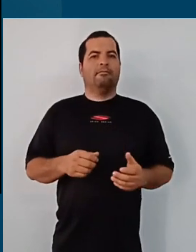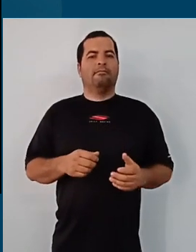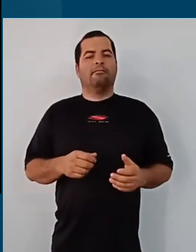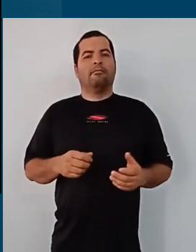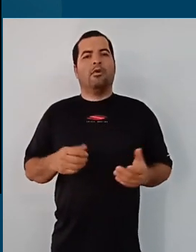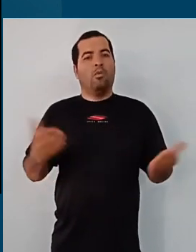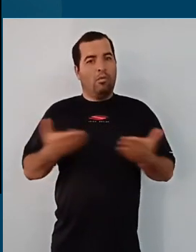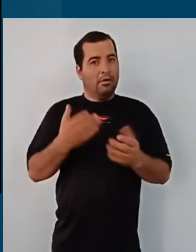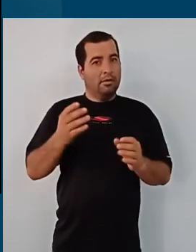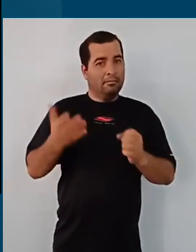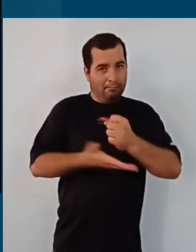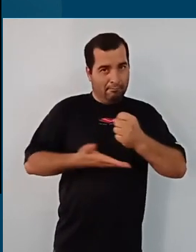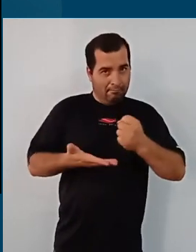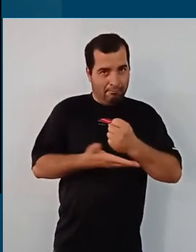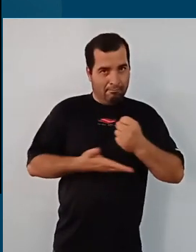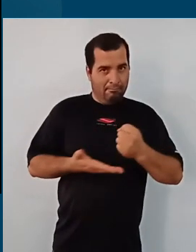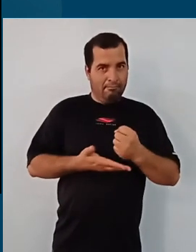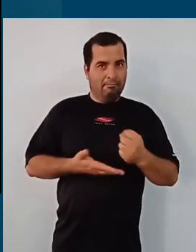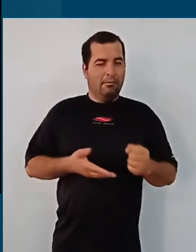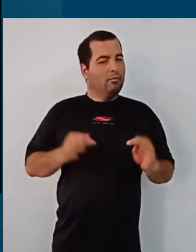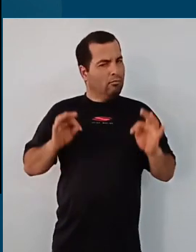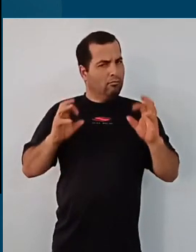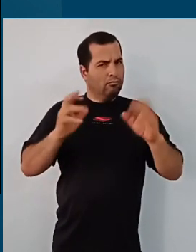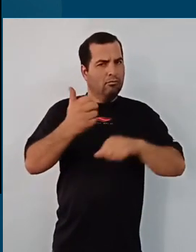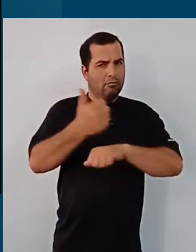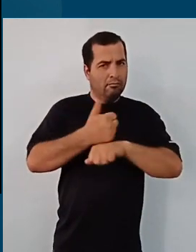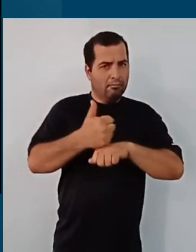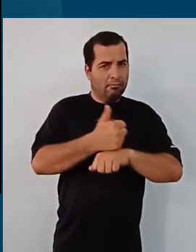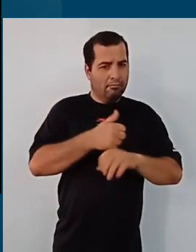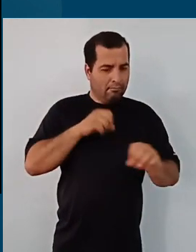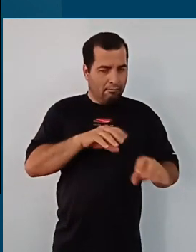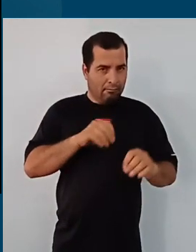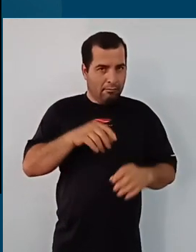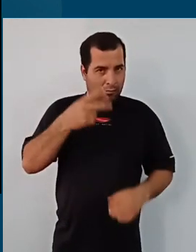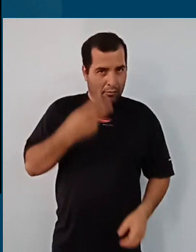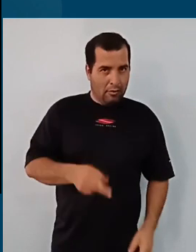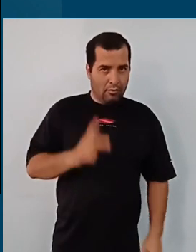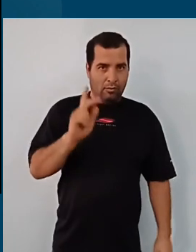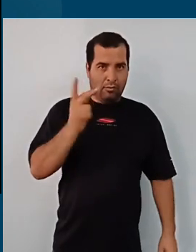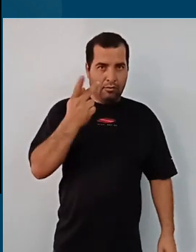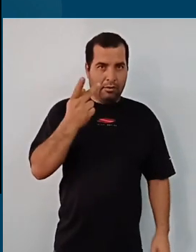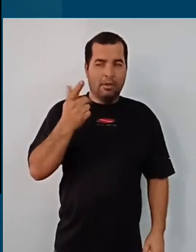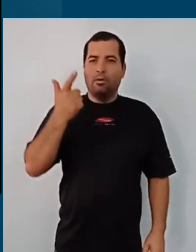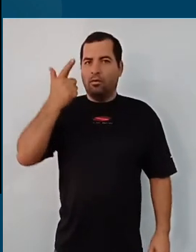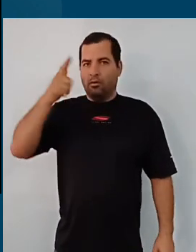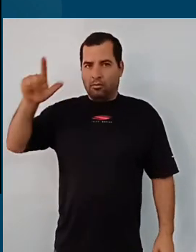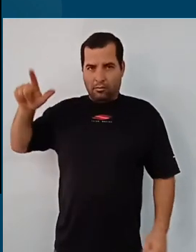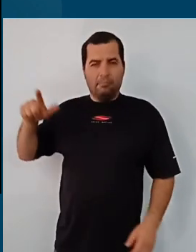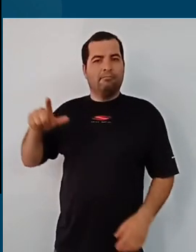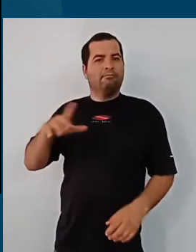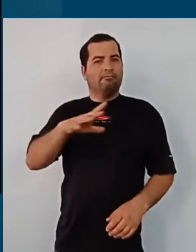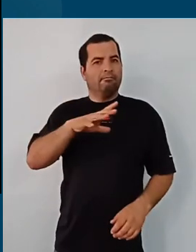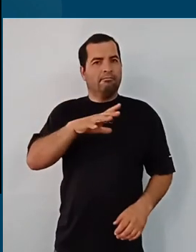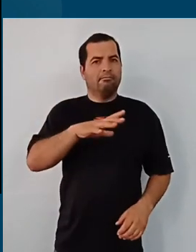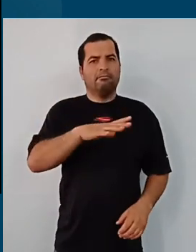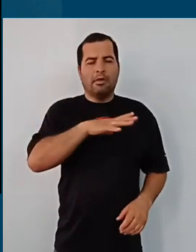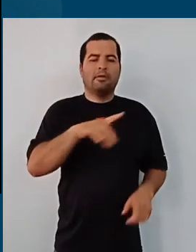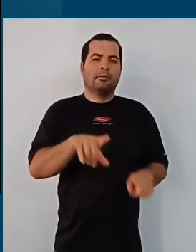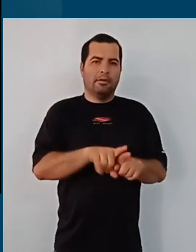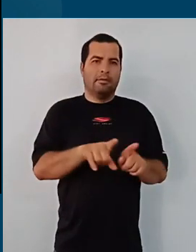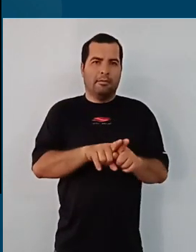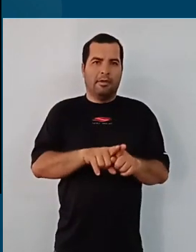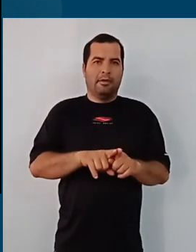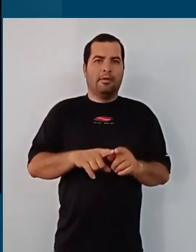noite a todos os colegas profissionais da Rede Municipal de Ensino de Hortolândia e também das outras redes que nos acompanham aqui